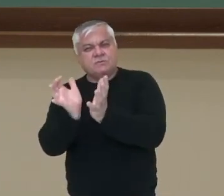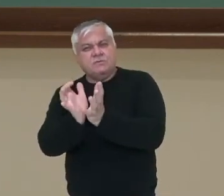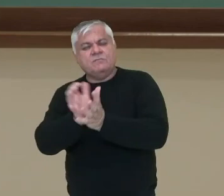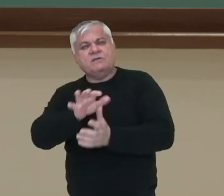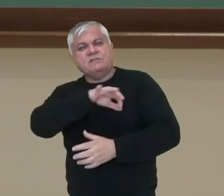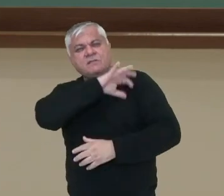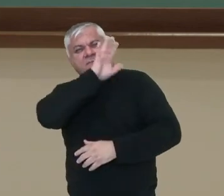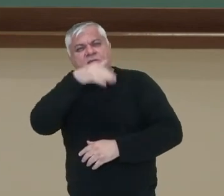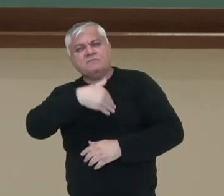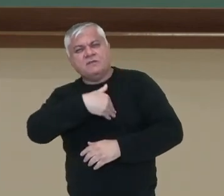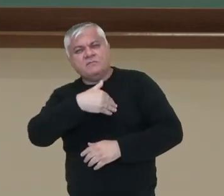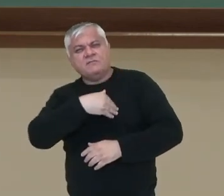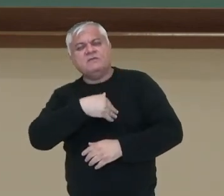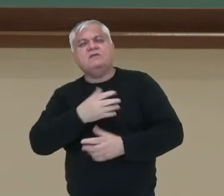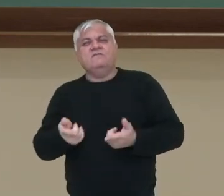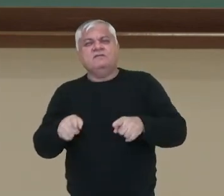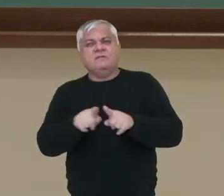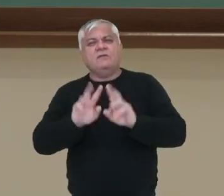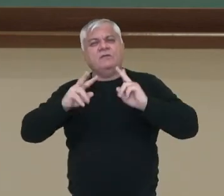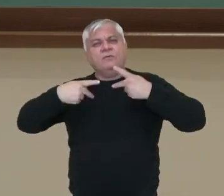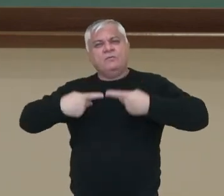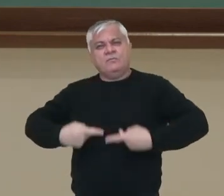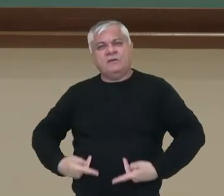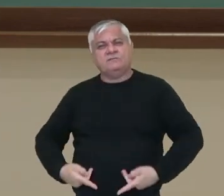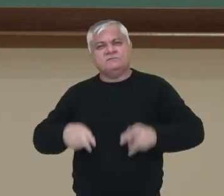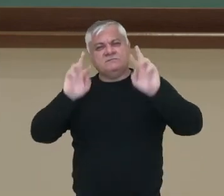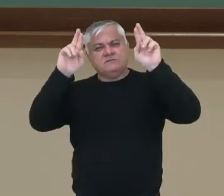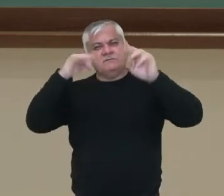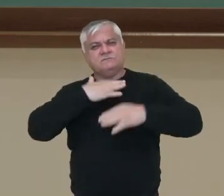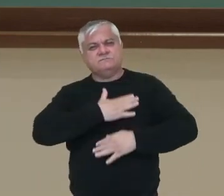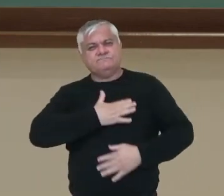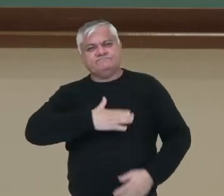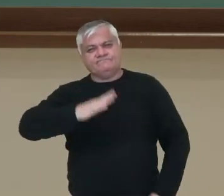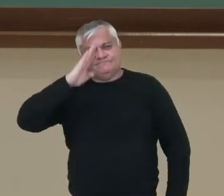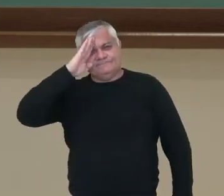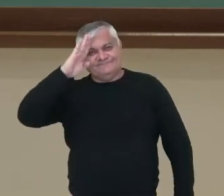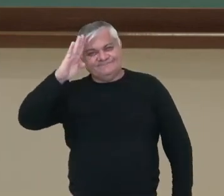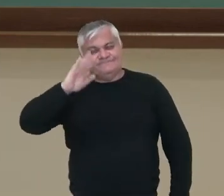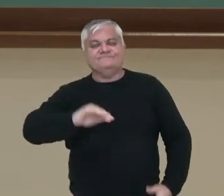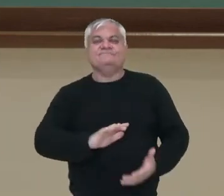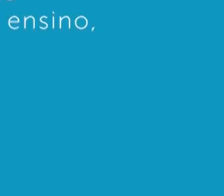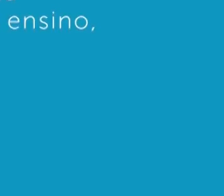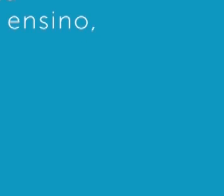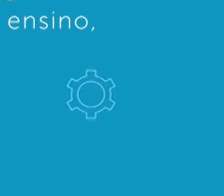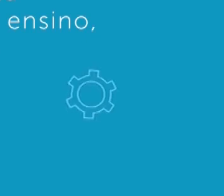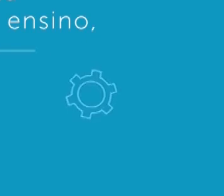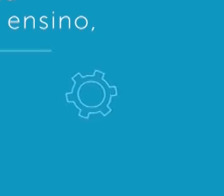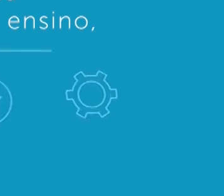fisiologia do sistema circulatório em humanos. Espero que você tenha gostado e até breve.